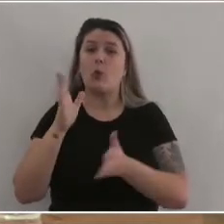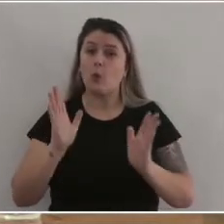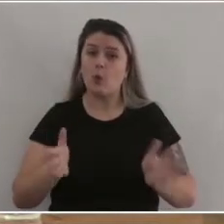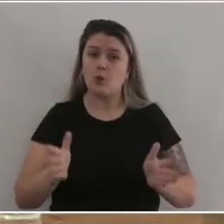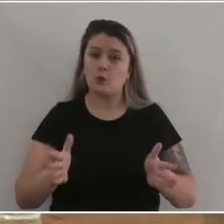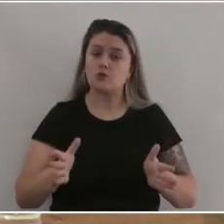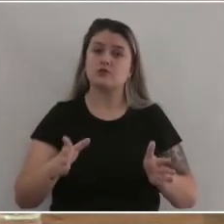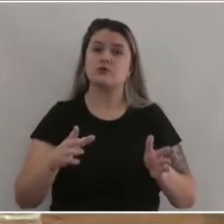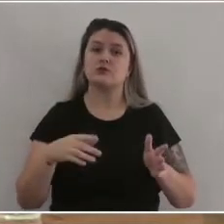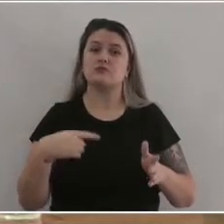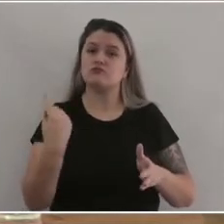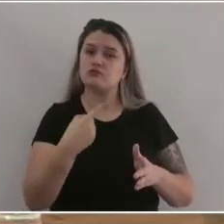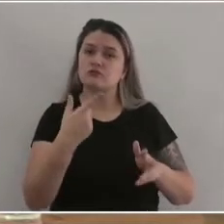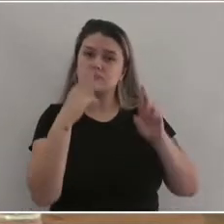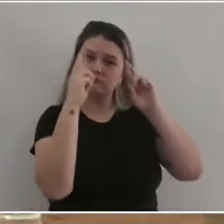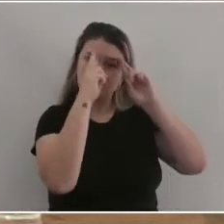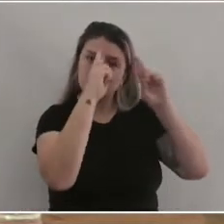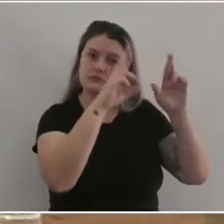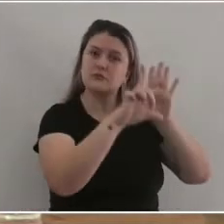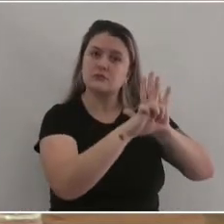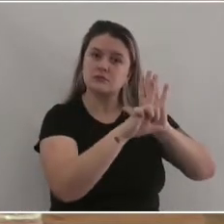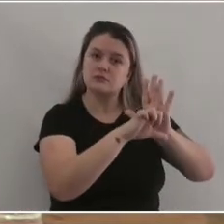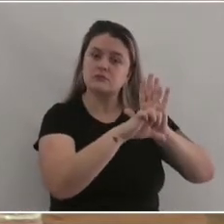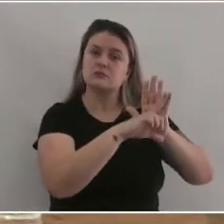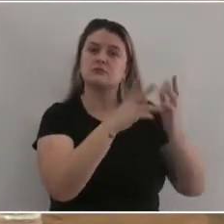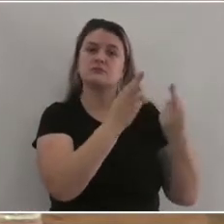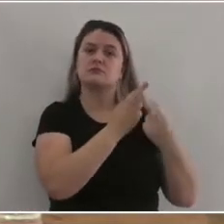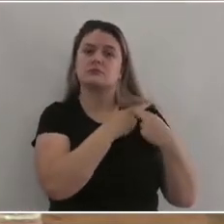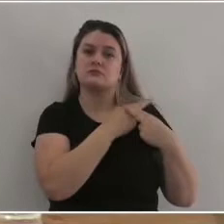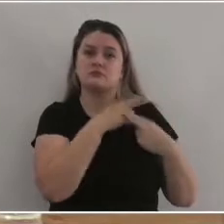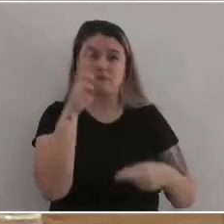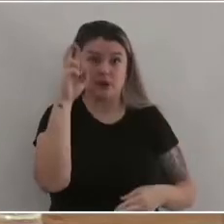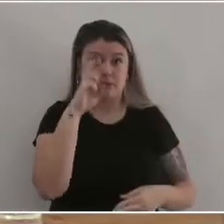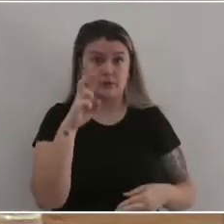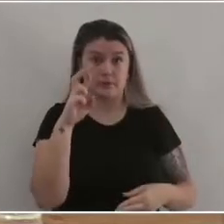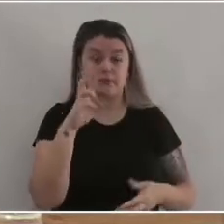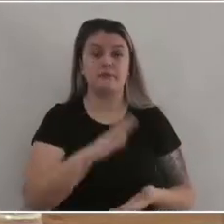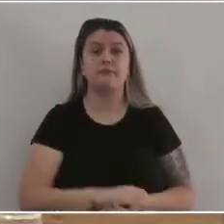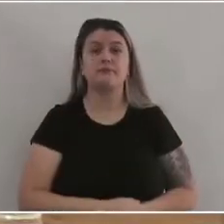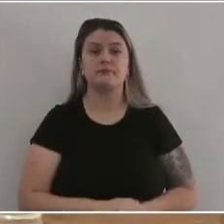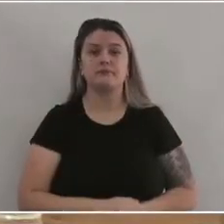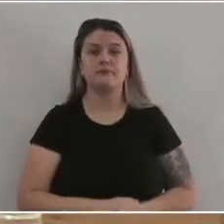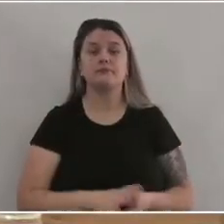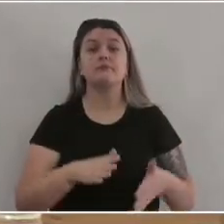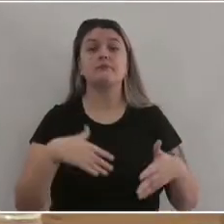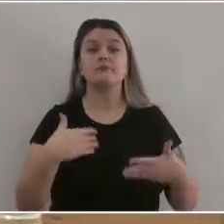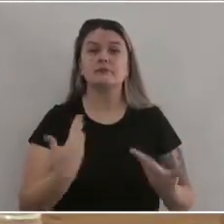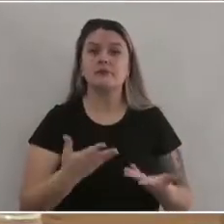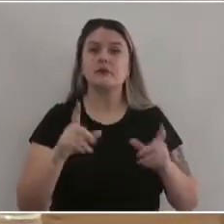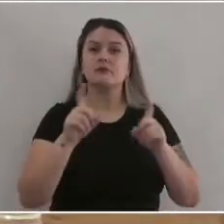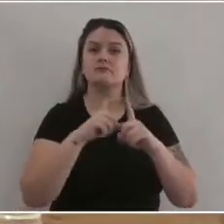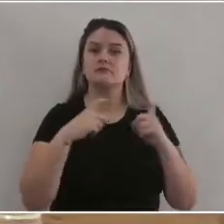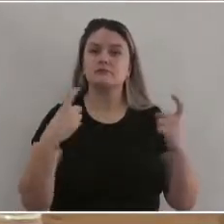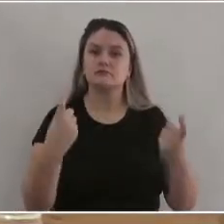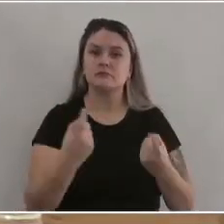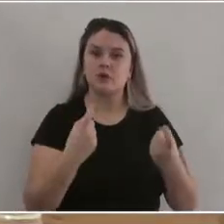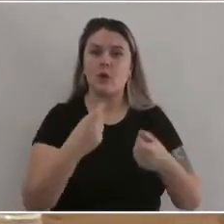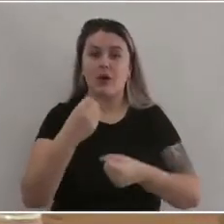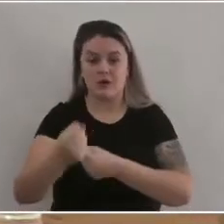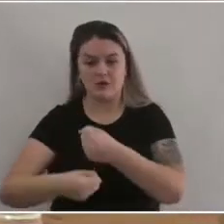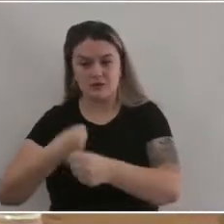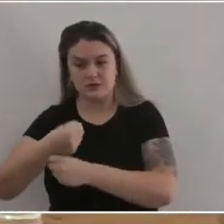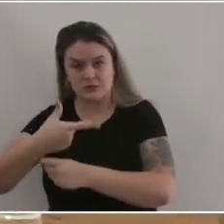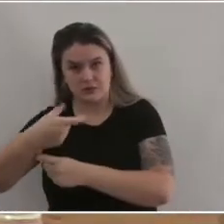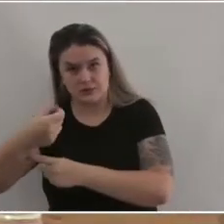em cumprimento ao artigo 9º da Lei de Responsabilidade Fiscal. Então, a audiência é em 2021, mas